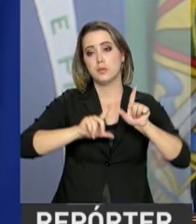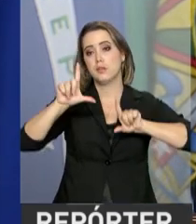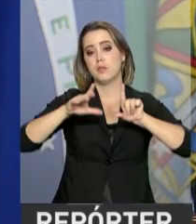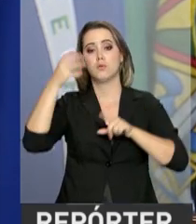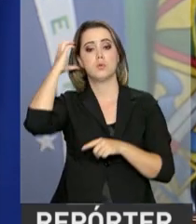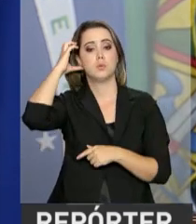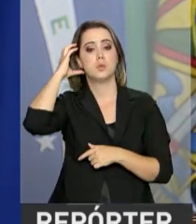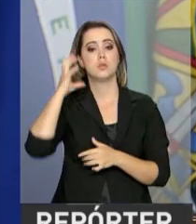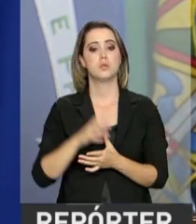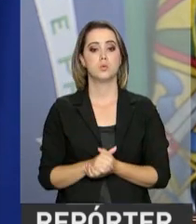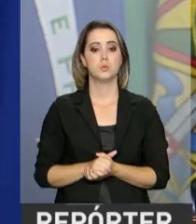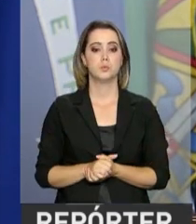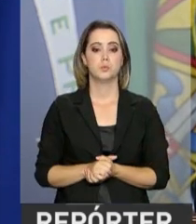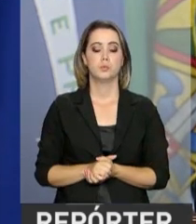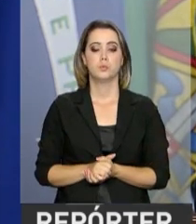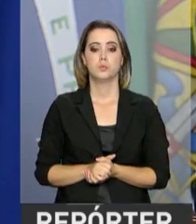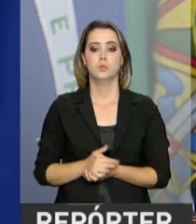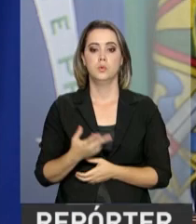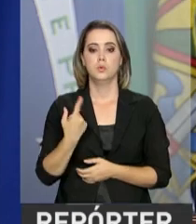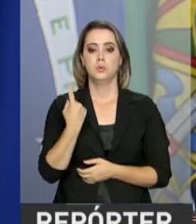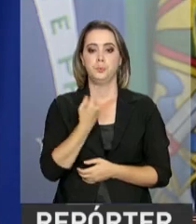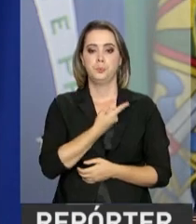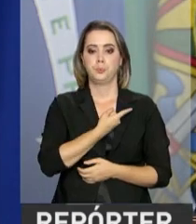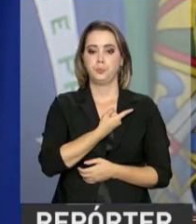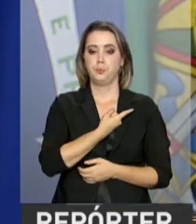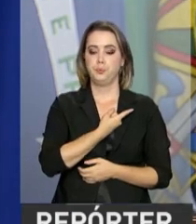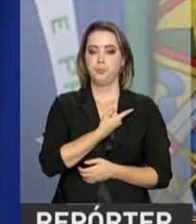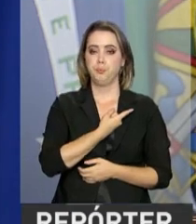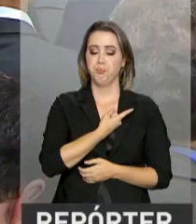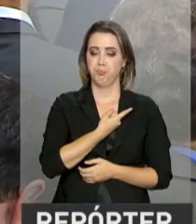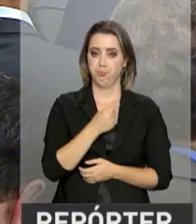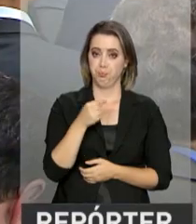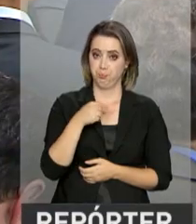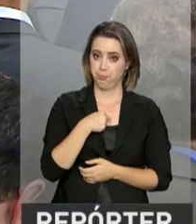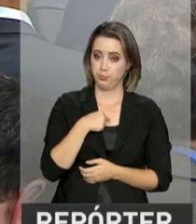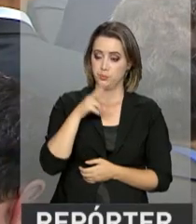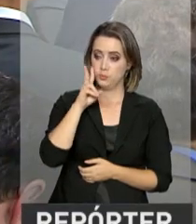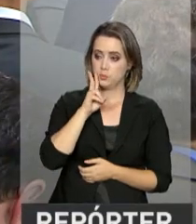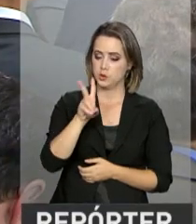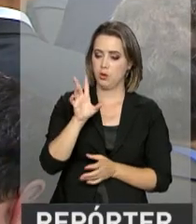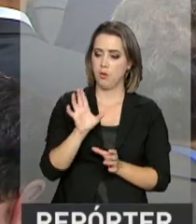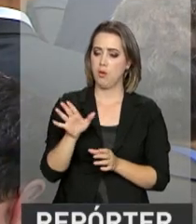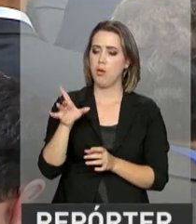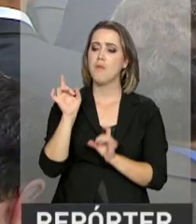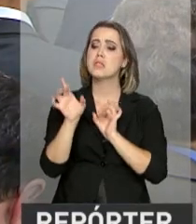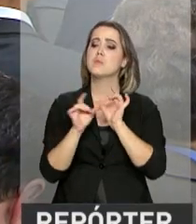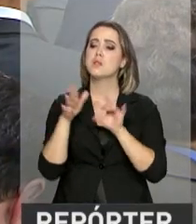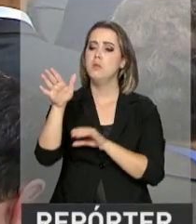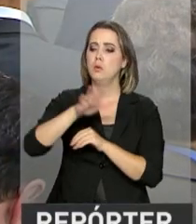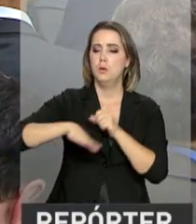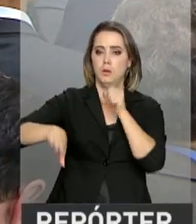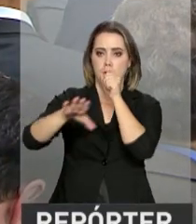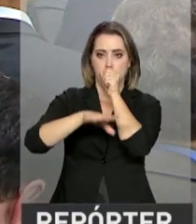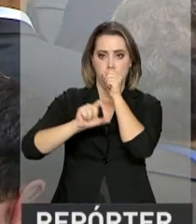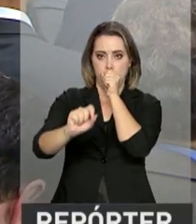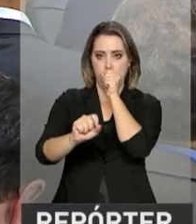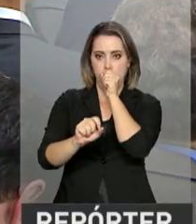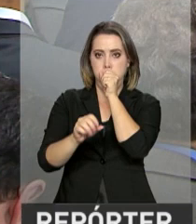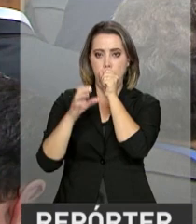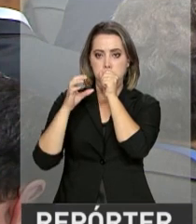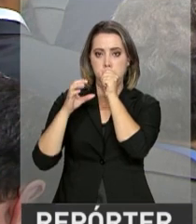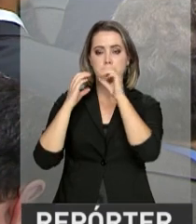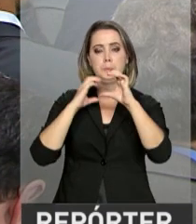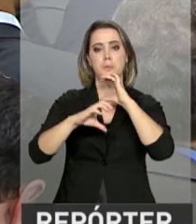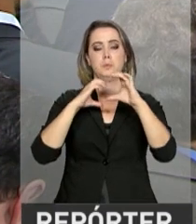TV. Eu verifiquei, especialmente no setor de comunicação, o